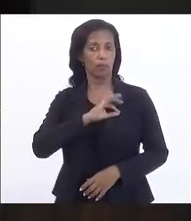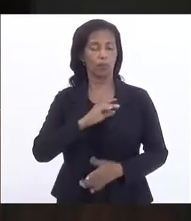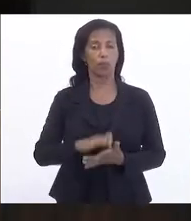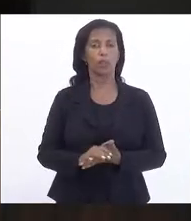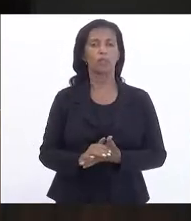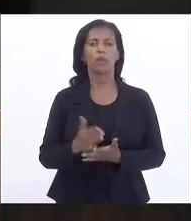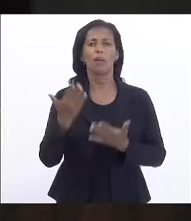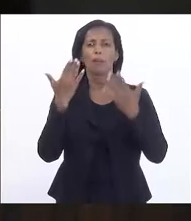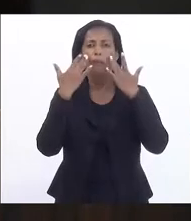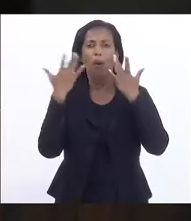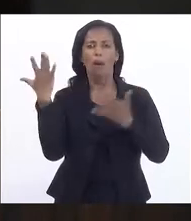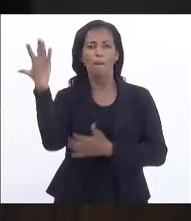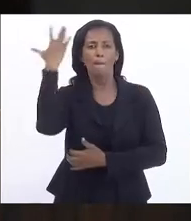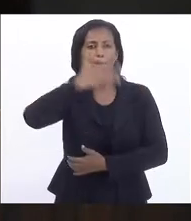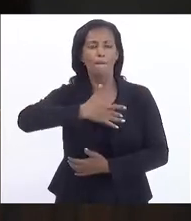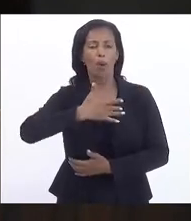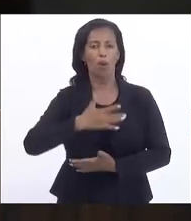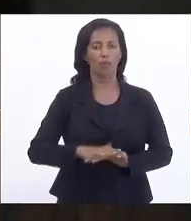espelho de prova e atestada